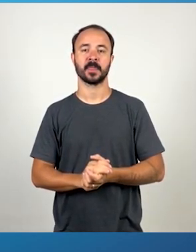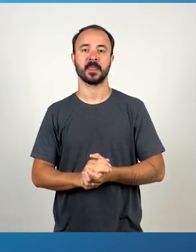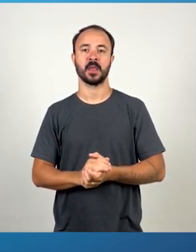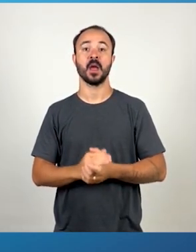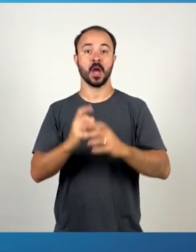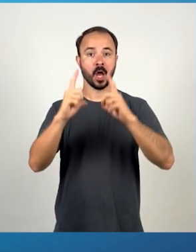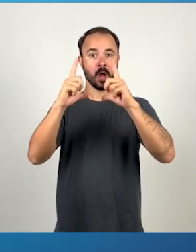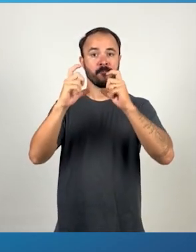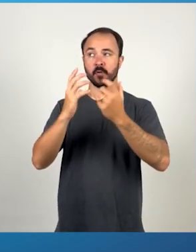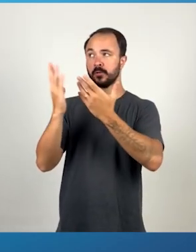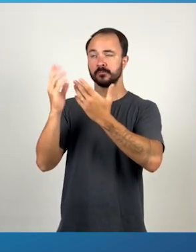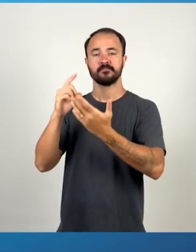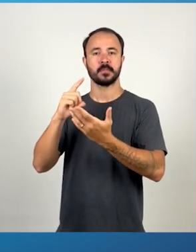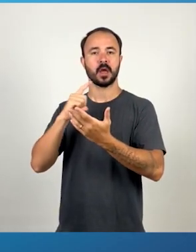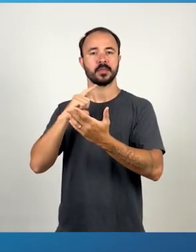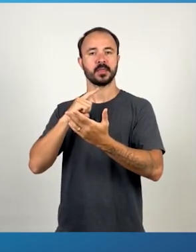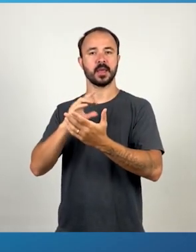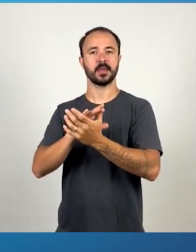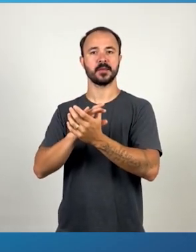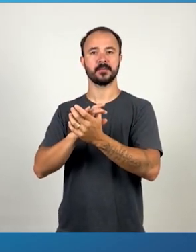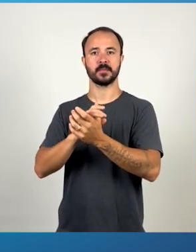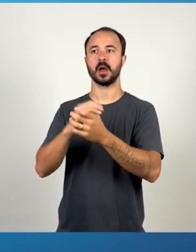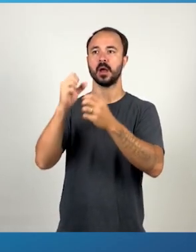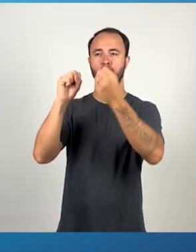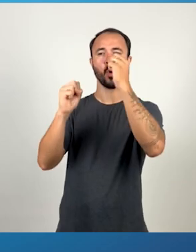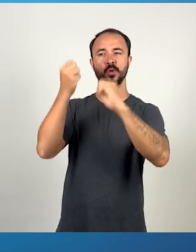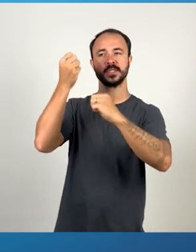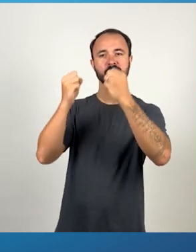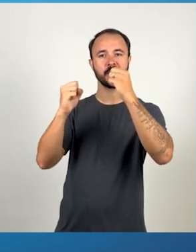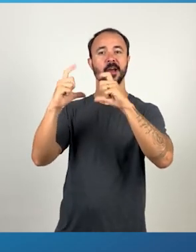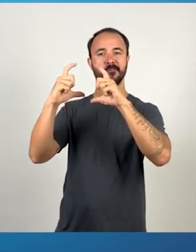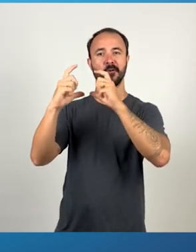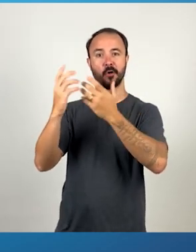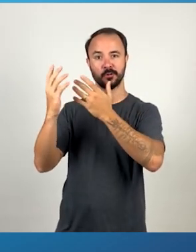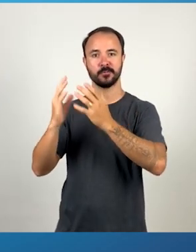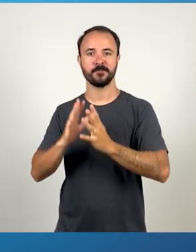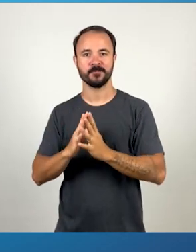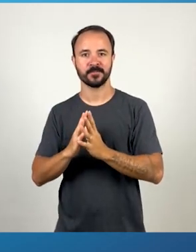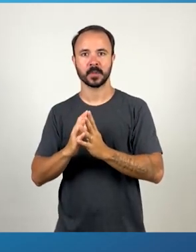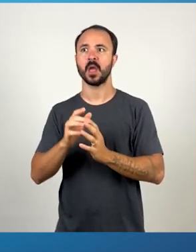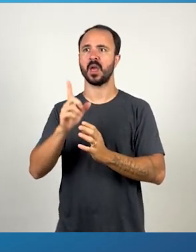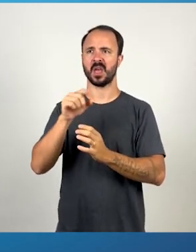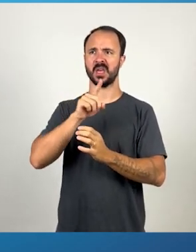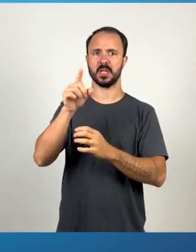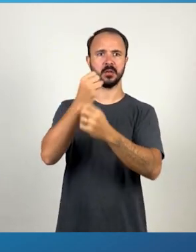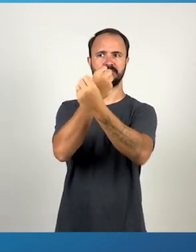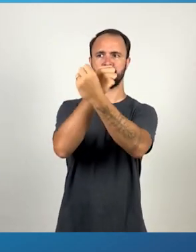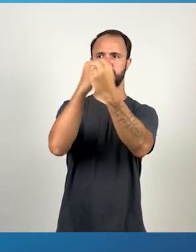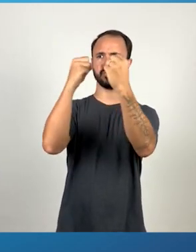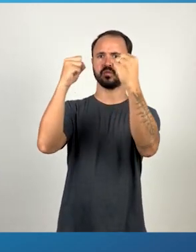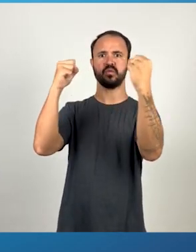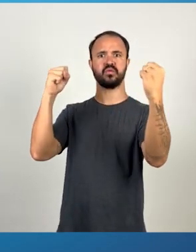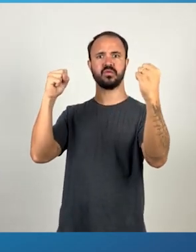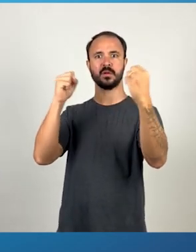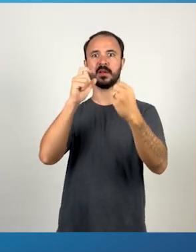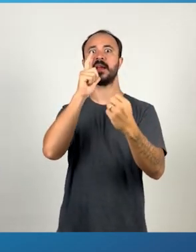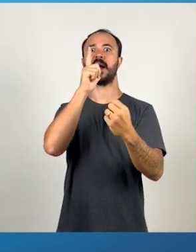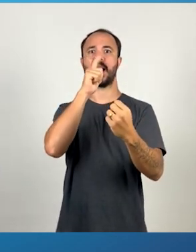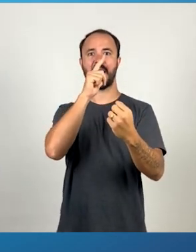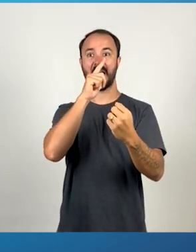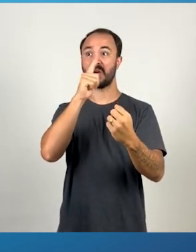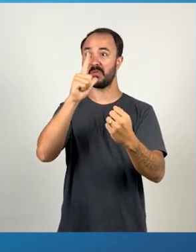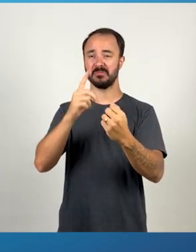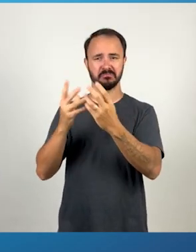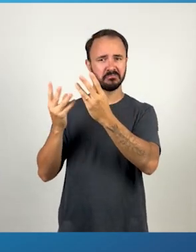Aqui na imagem você observa essa usina hidrelétrica de Itaipu, né? Você observa que ela tem uma grande extensão, um grande volume de água